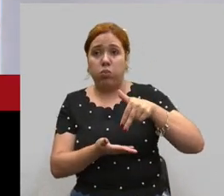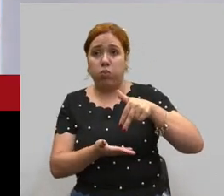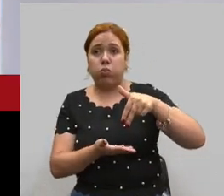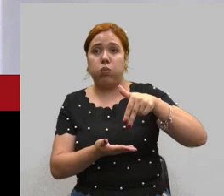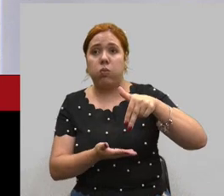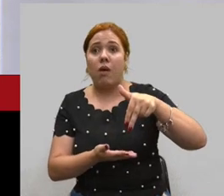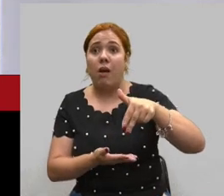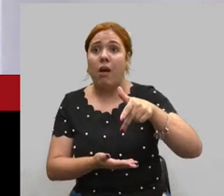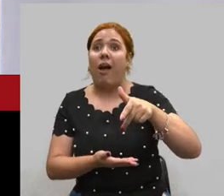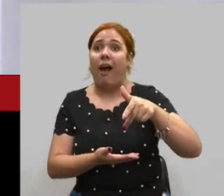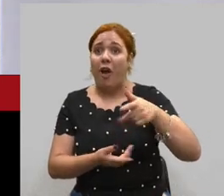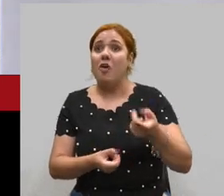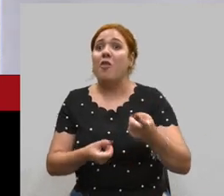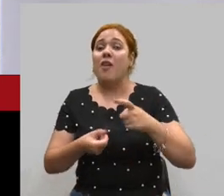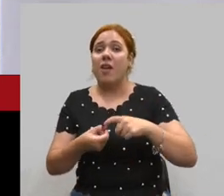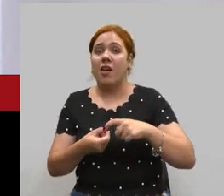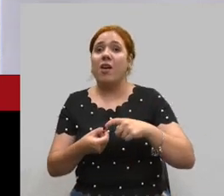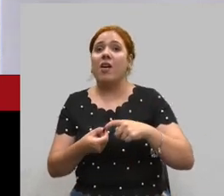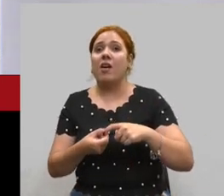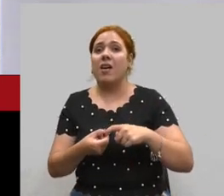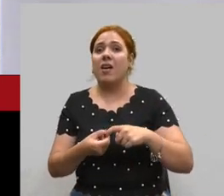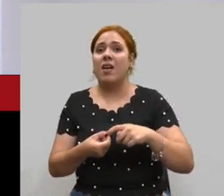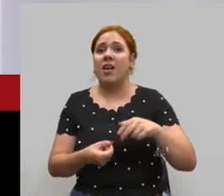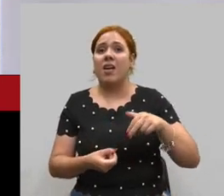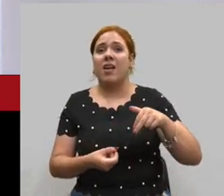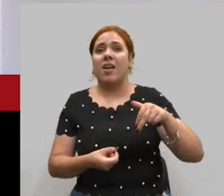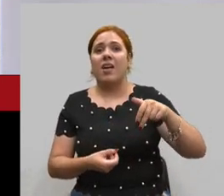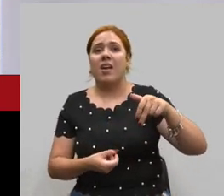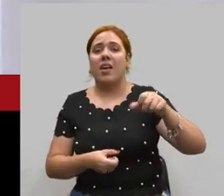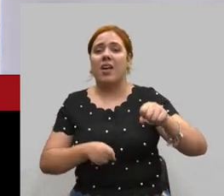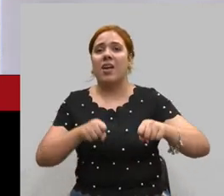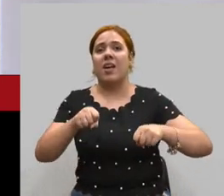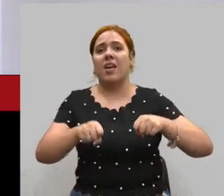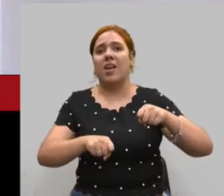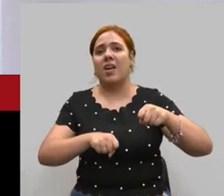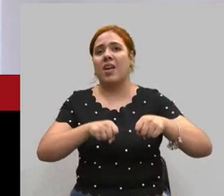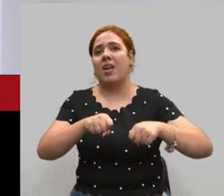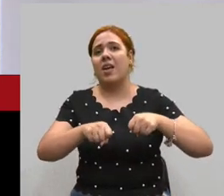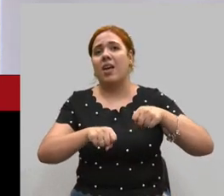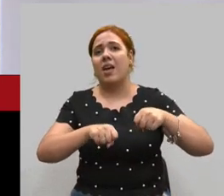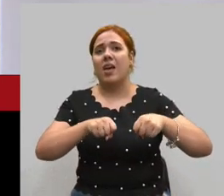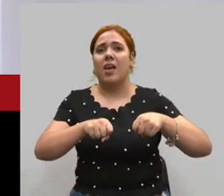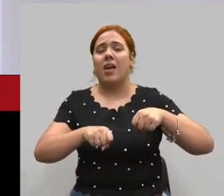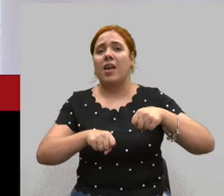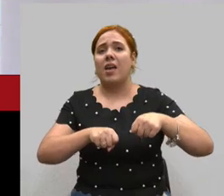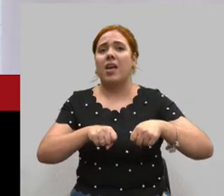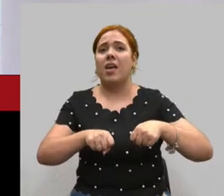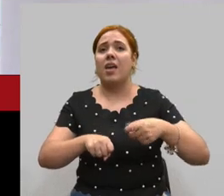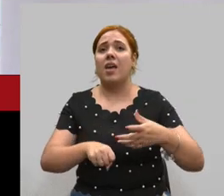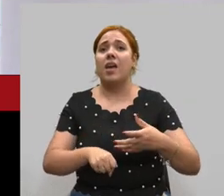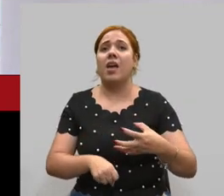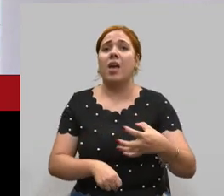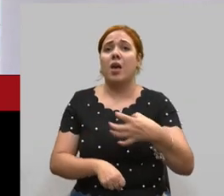passos mas um ano depois depis quando eu dei a primeira voltinha de bicicleta foi o dia que de fato eu me senti vivo novamente